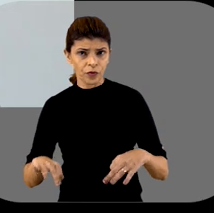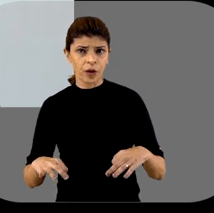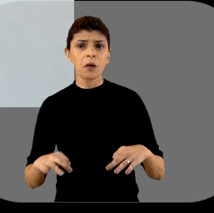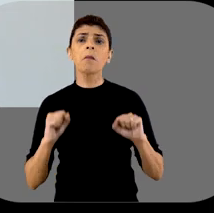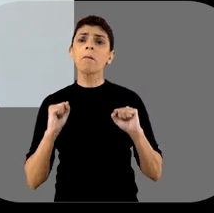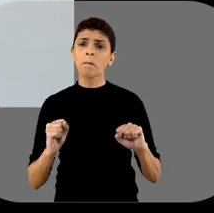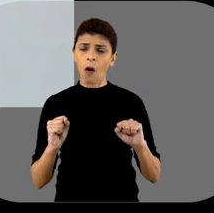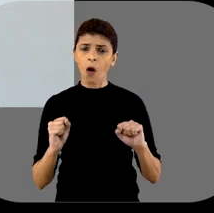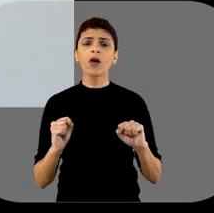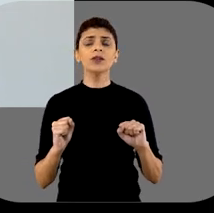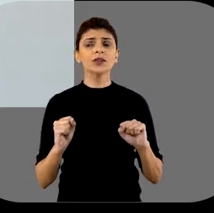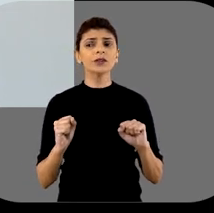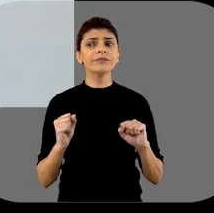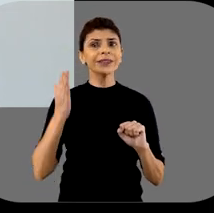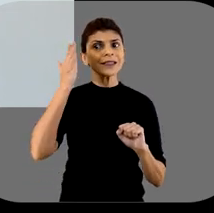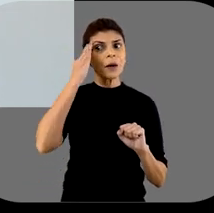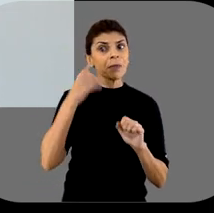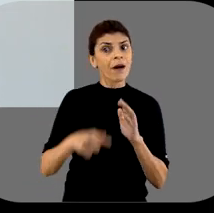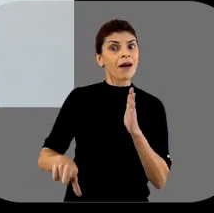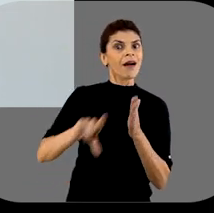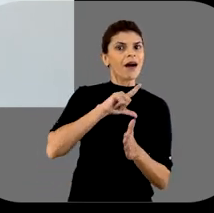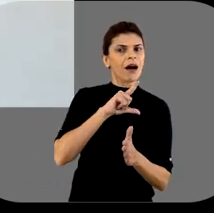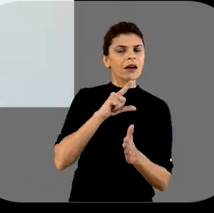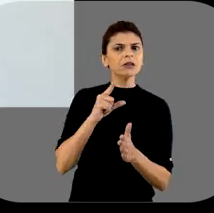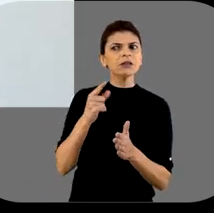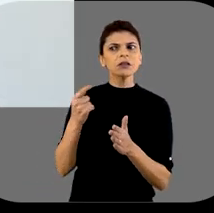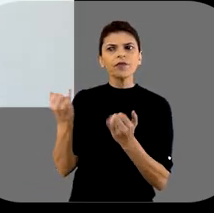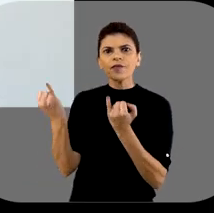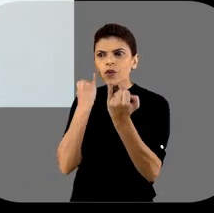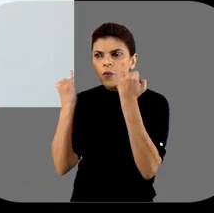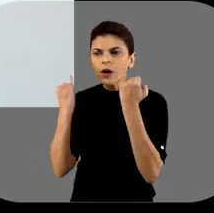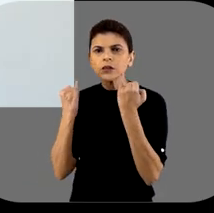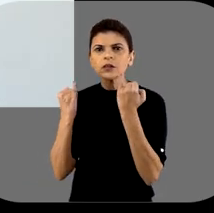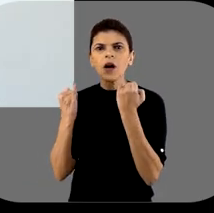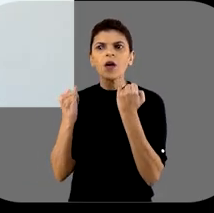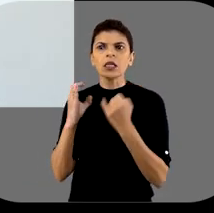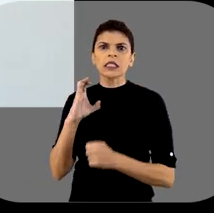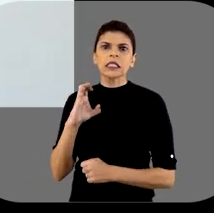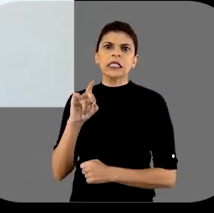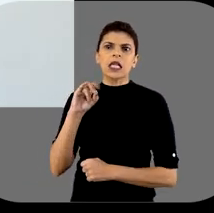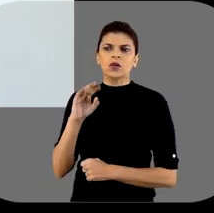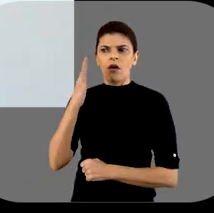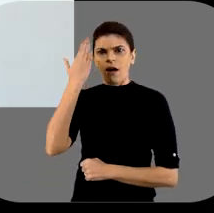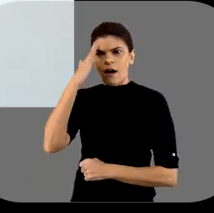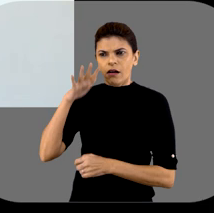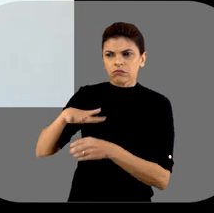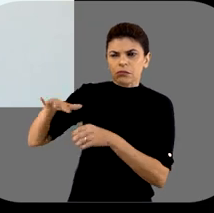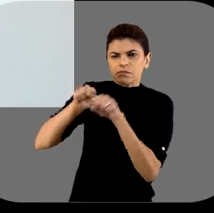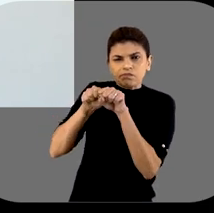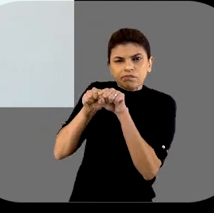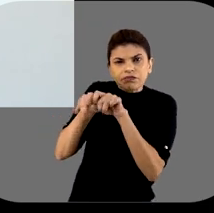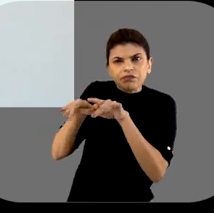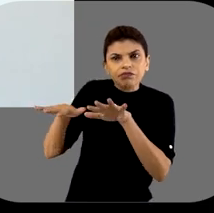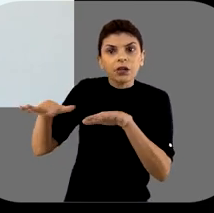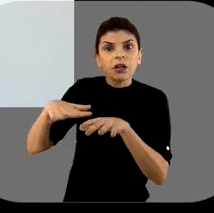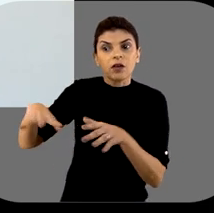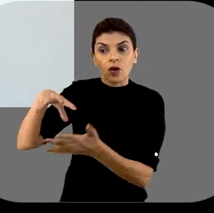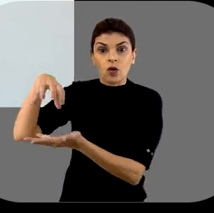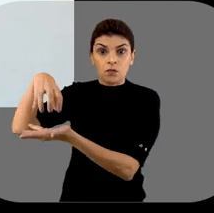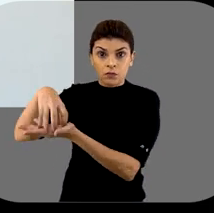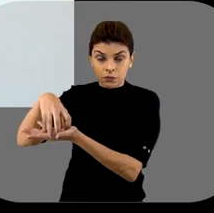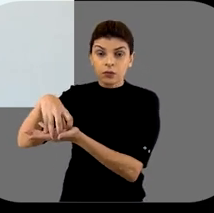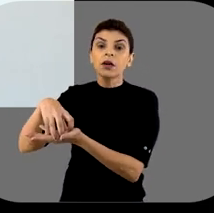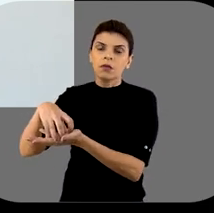confirmado, acaba por limitar a possibilidade de identificação precoce de um possível caso de infecção numa comunidade e, assim,